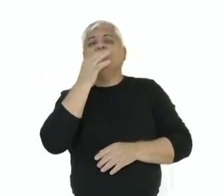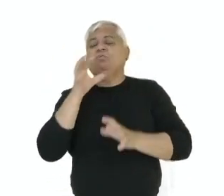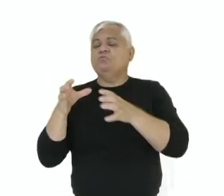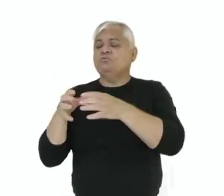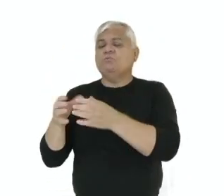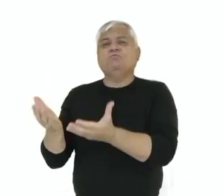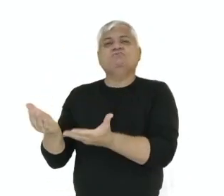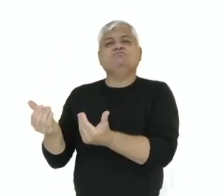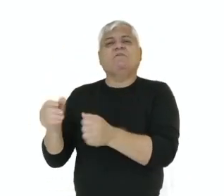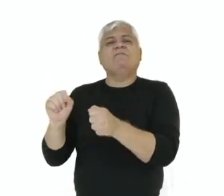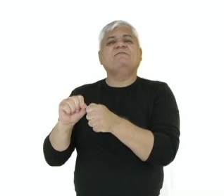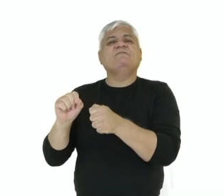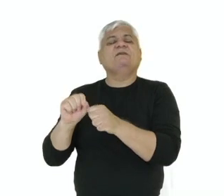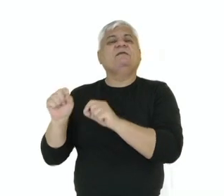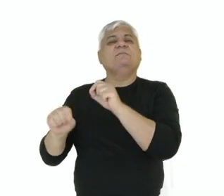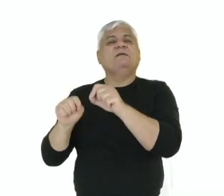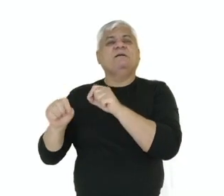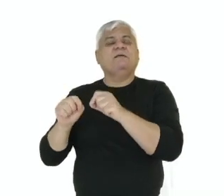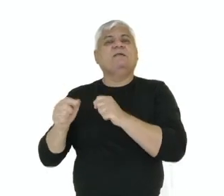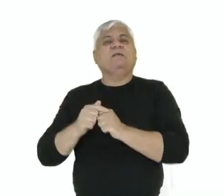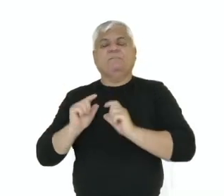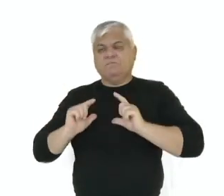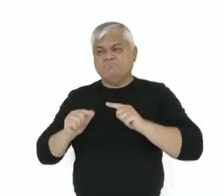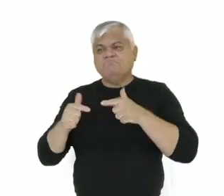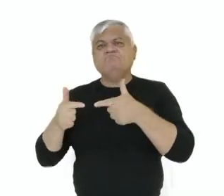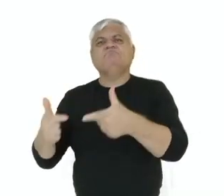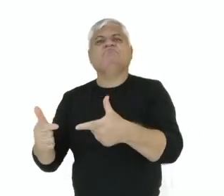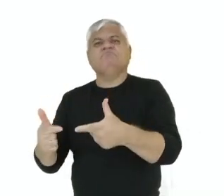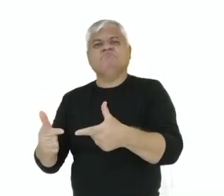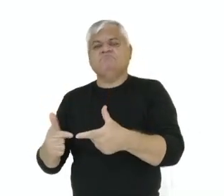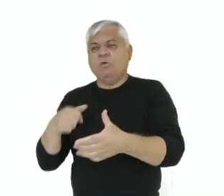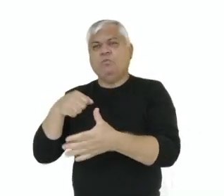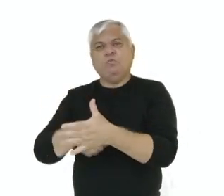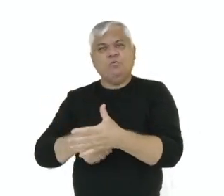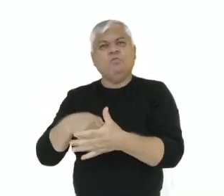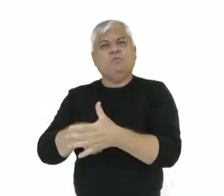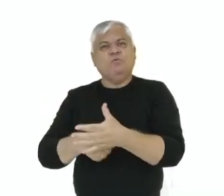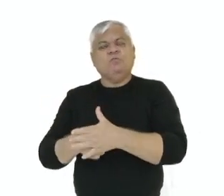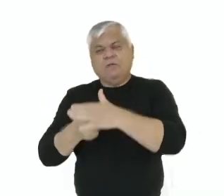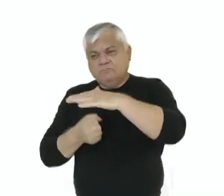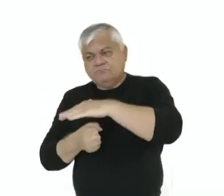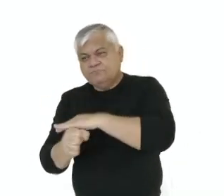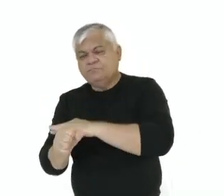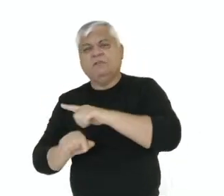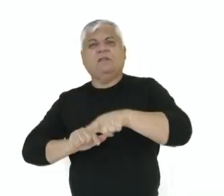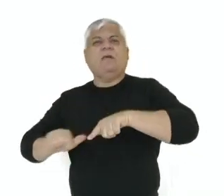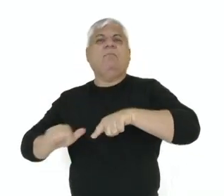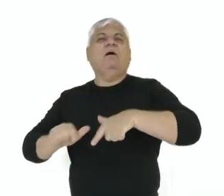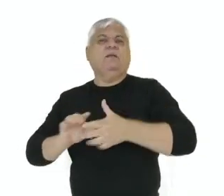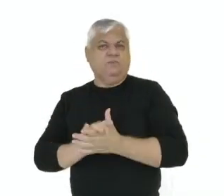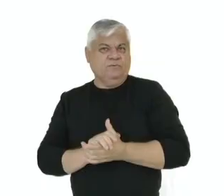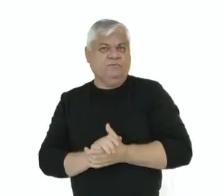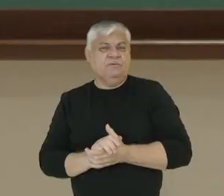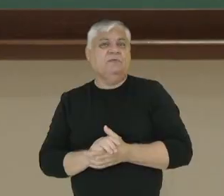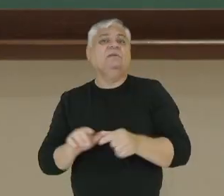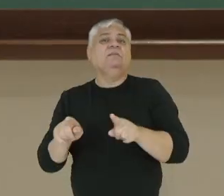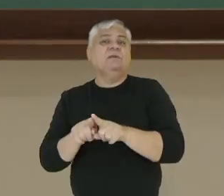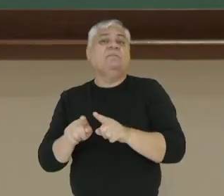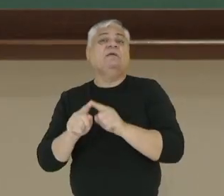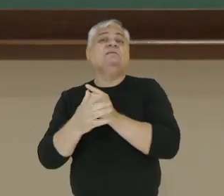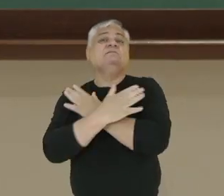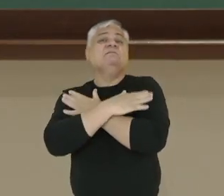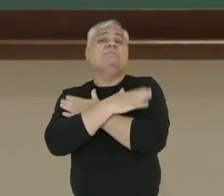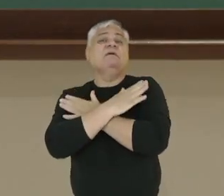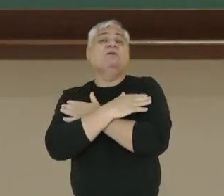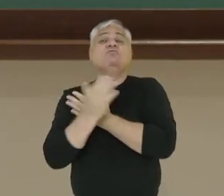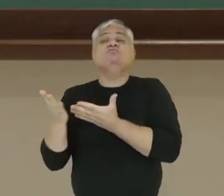jovens devem fazer para enfrentar os entraves relativos à entrada no mercado de trabalho e o desemprego?